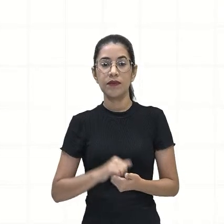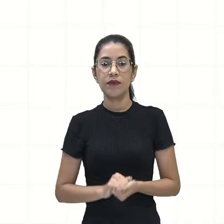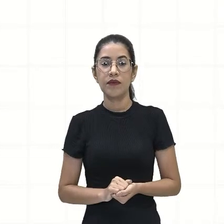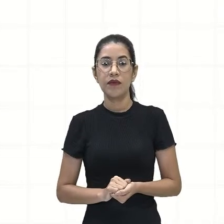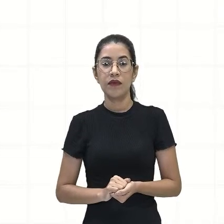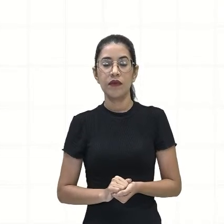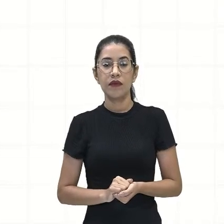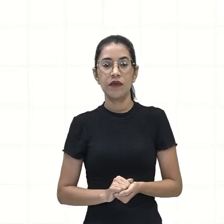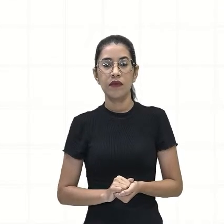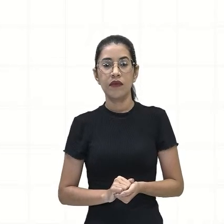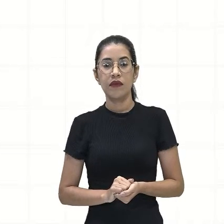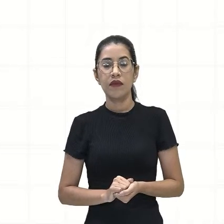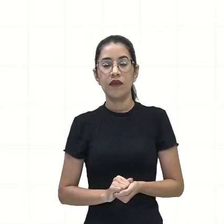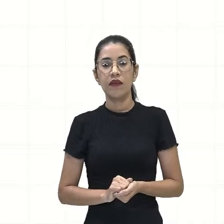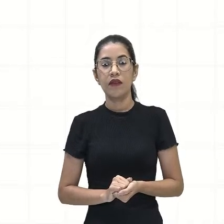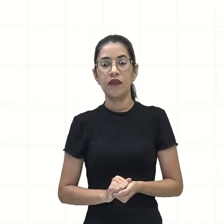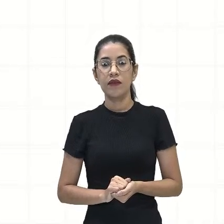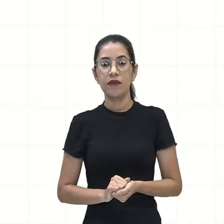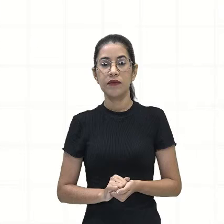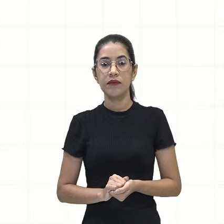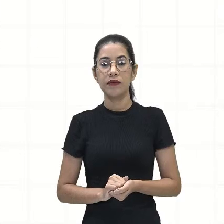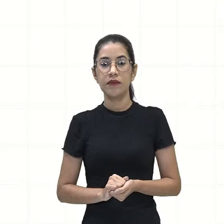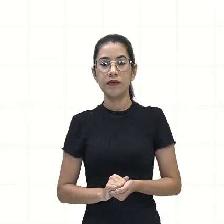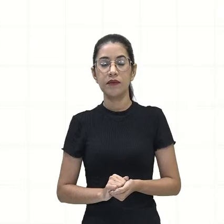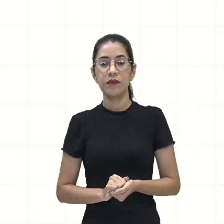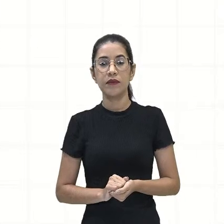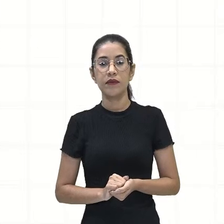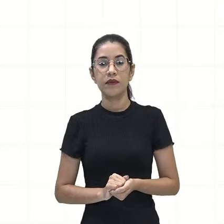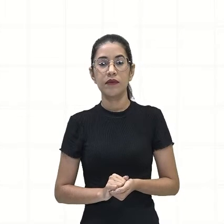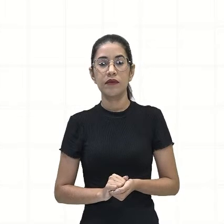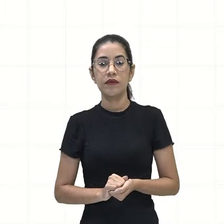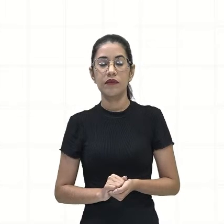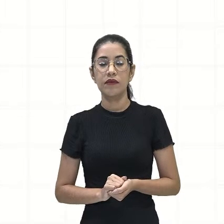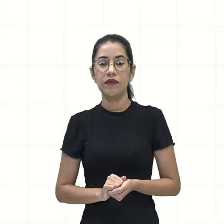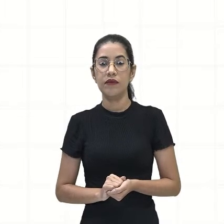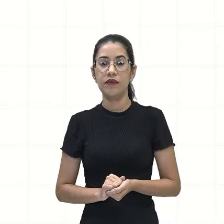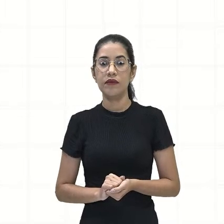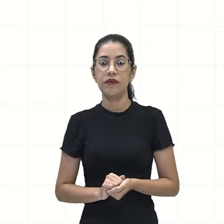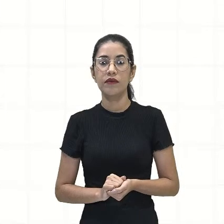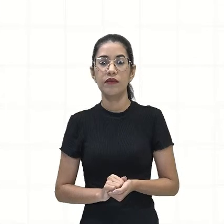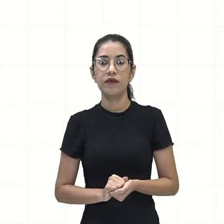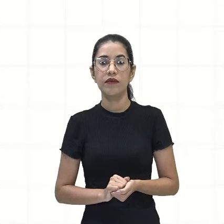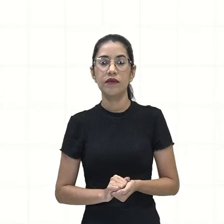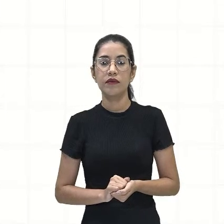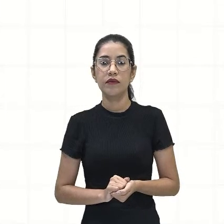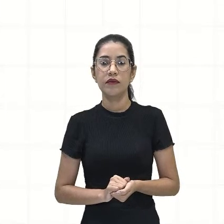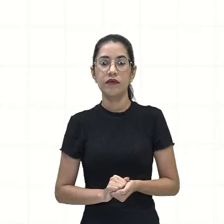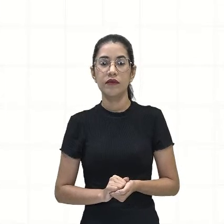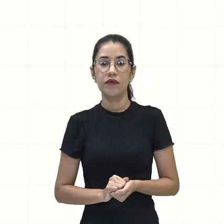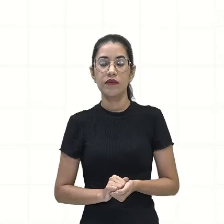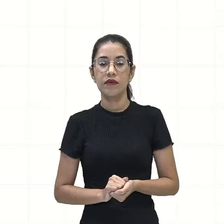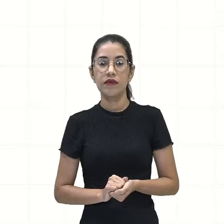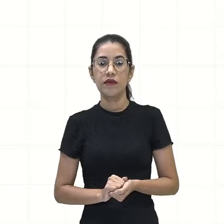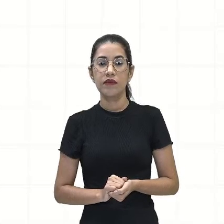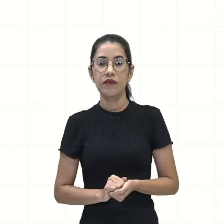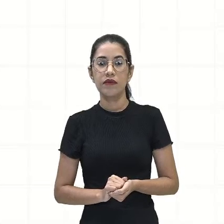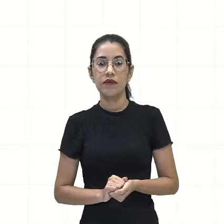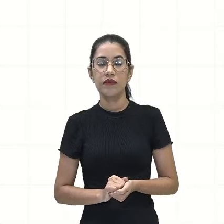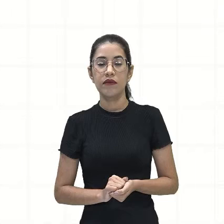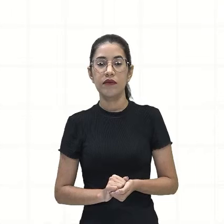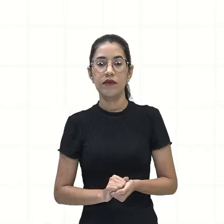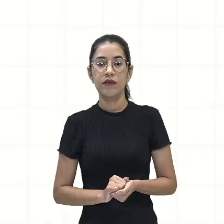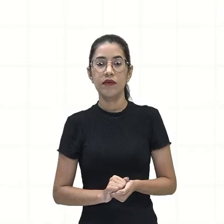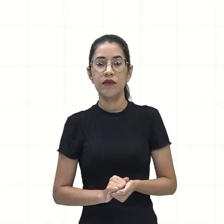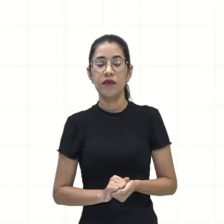3.007 casos, né? Então vai dar, empresta aqui, dá 5, 1, 6. Então,